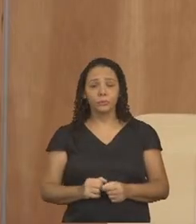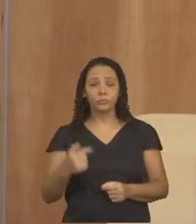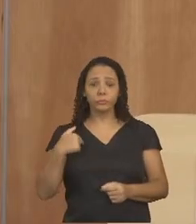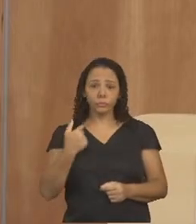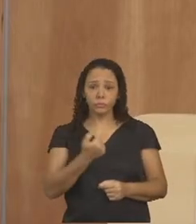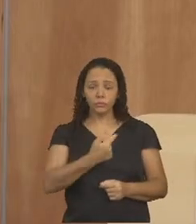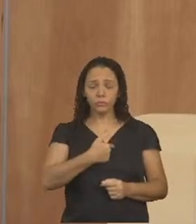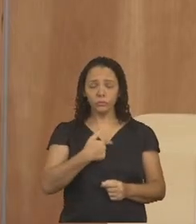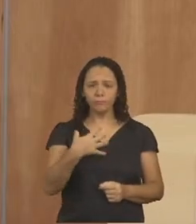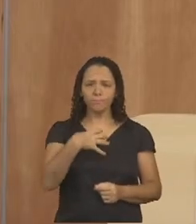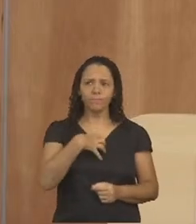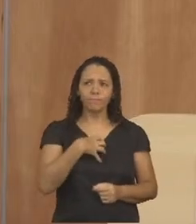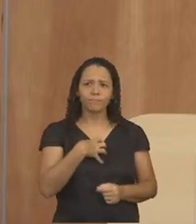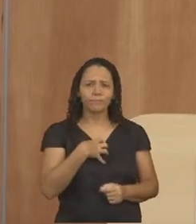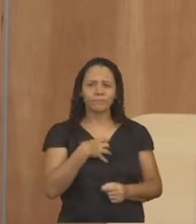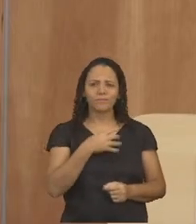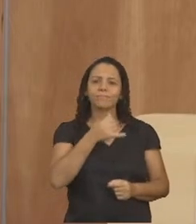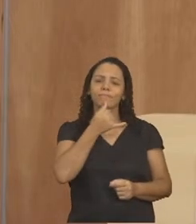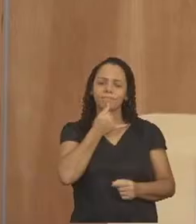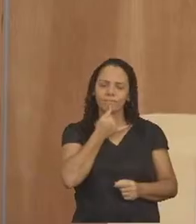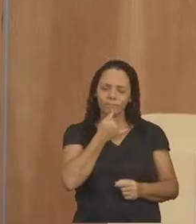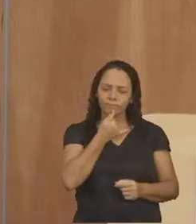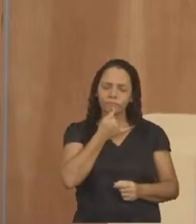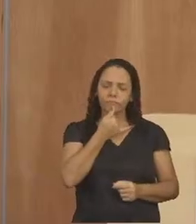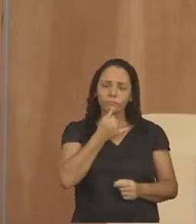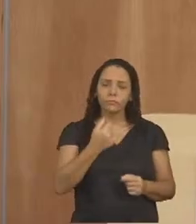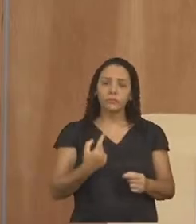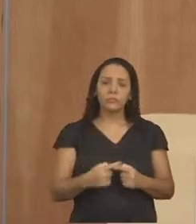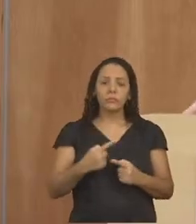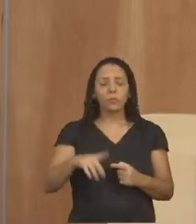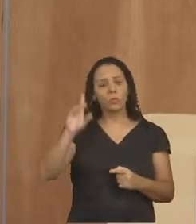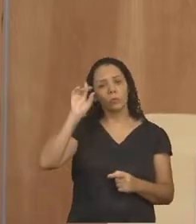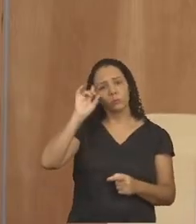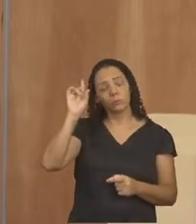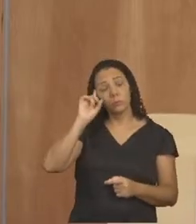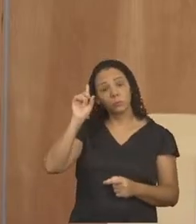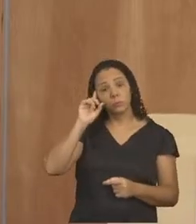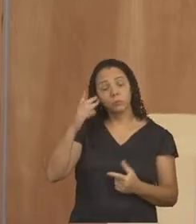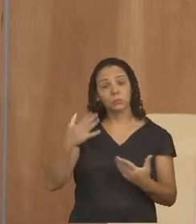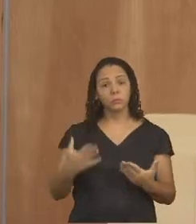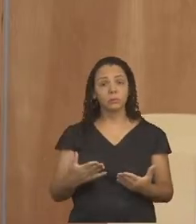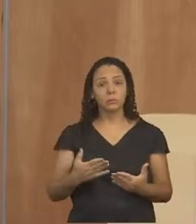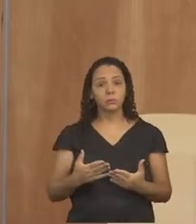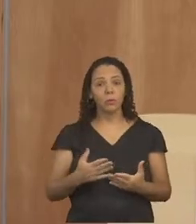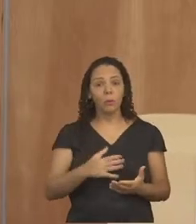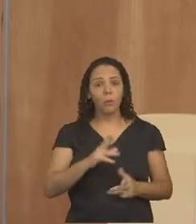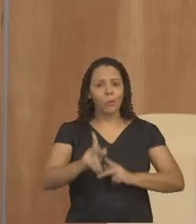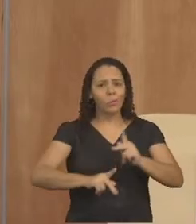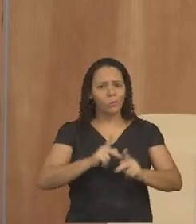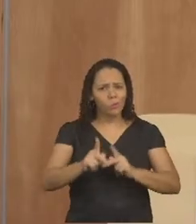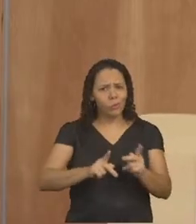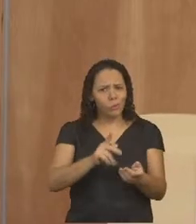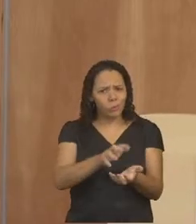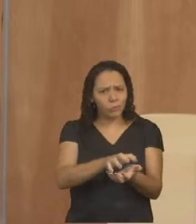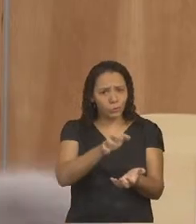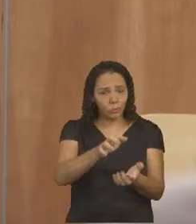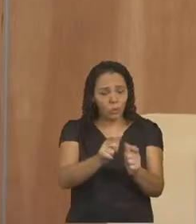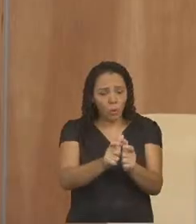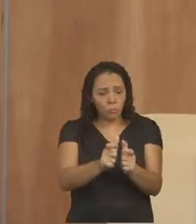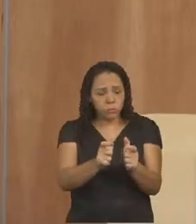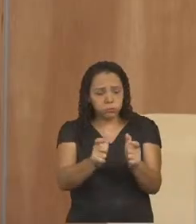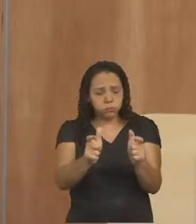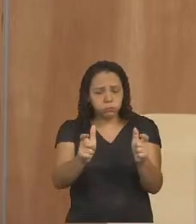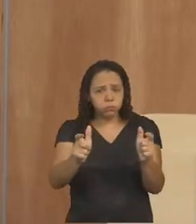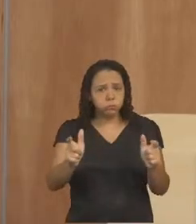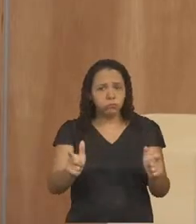fica, assim, triste, não é? Porque cada dia que passa, a população idosa aumenta na nossa cidade e não